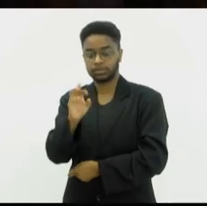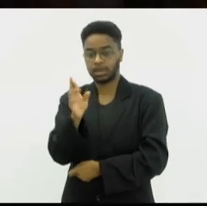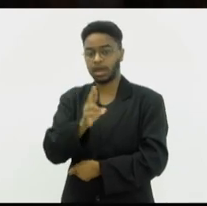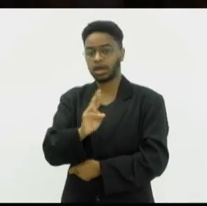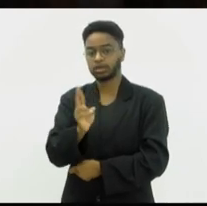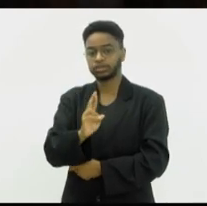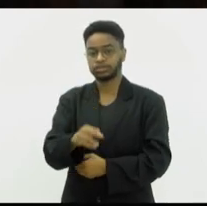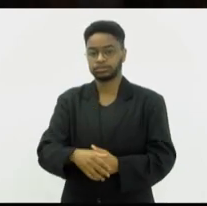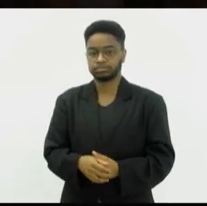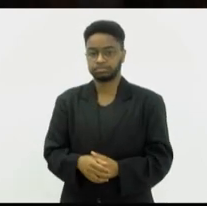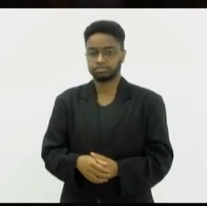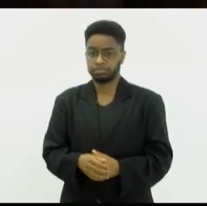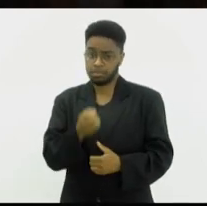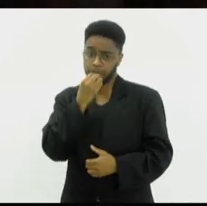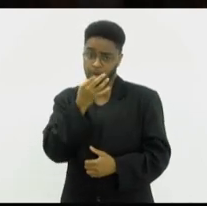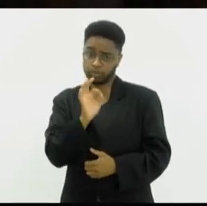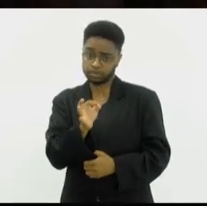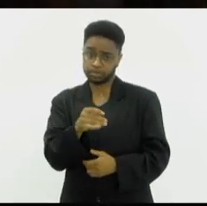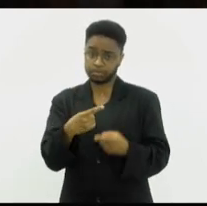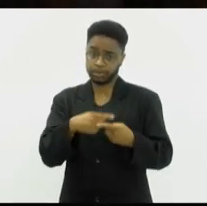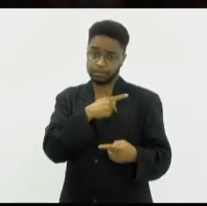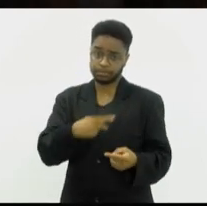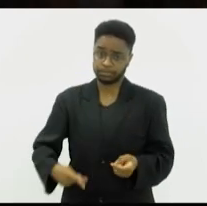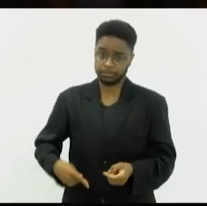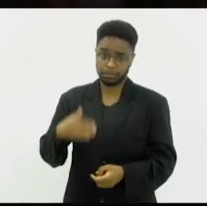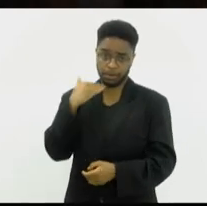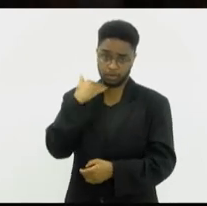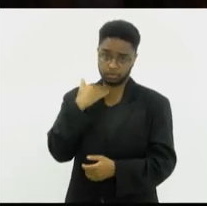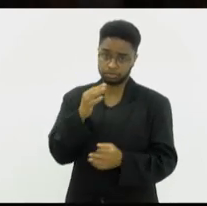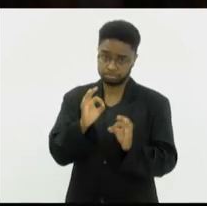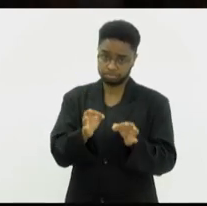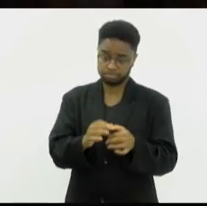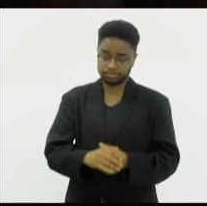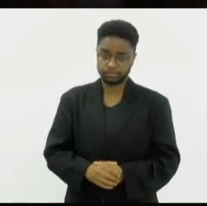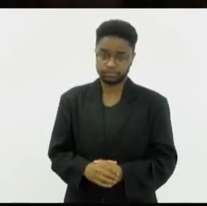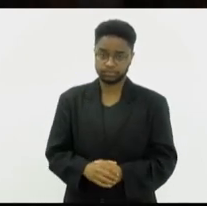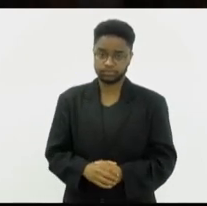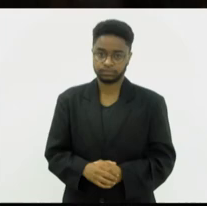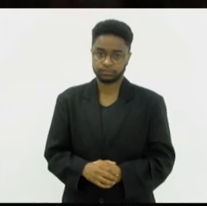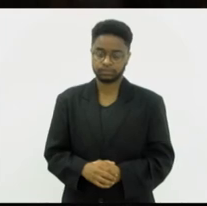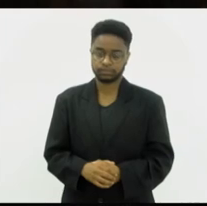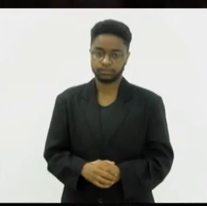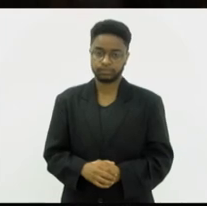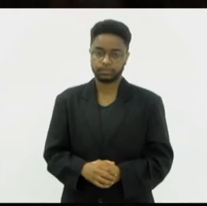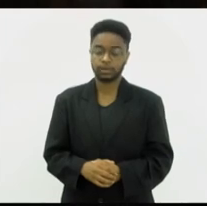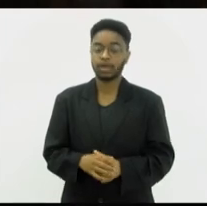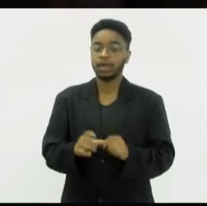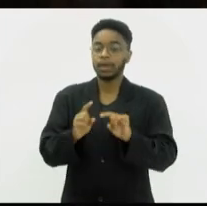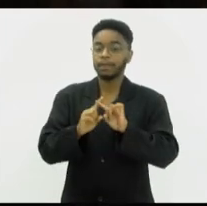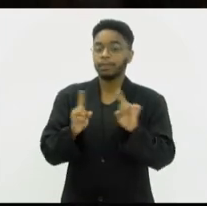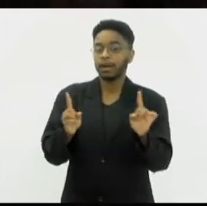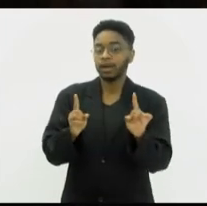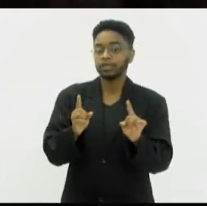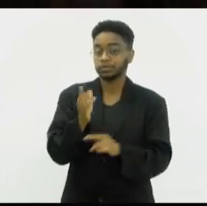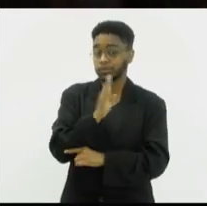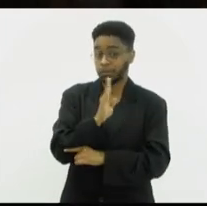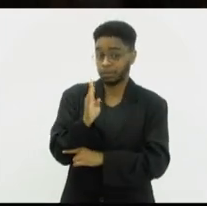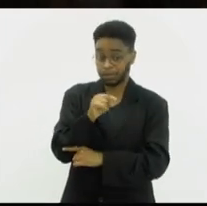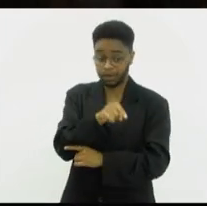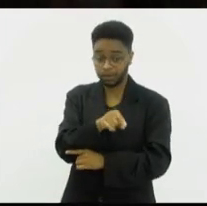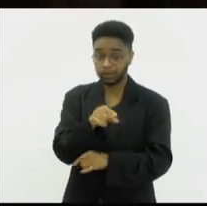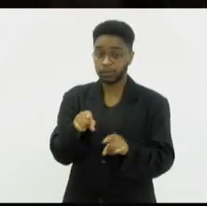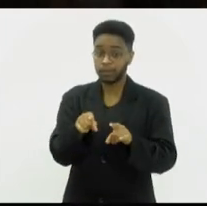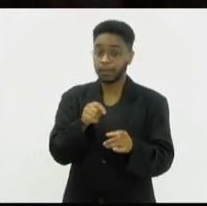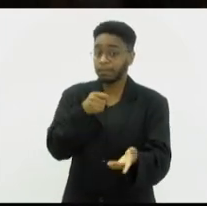242.470. Nada mal para uma presidente do Banco do Brasil, né? Nada mal. Mas acontece que o Banco do Brasil também